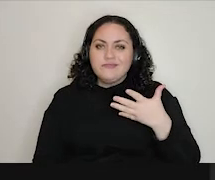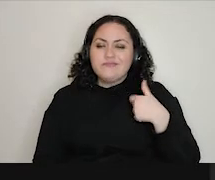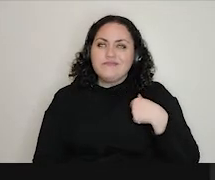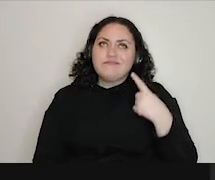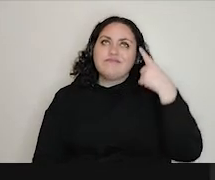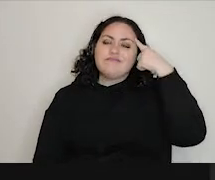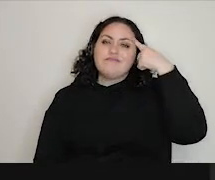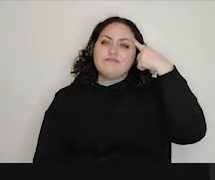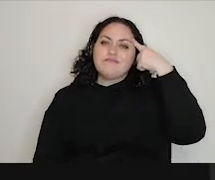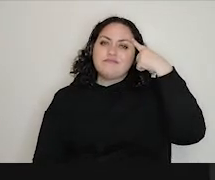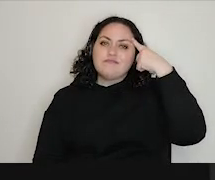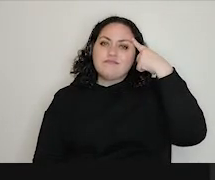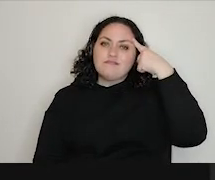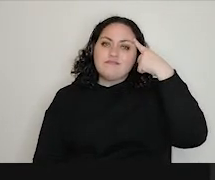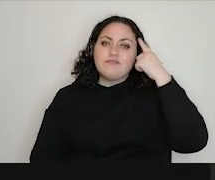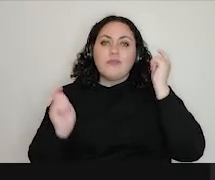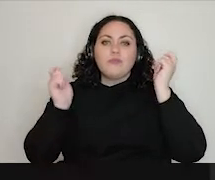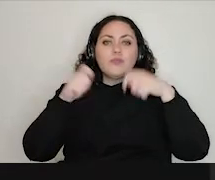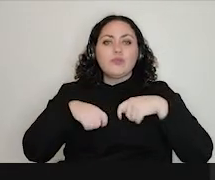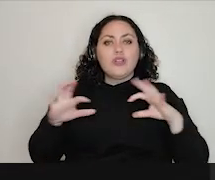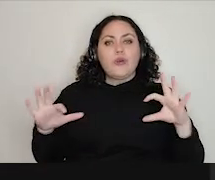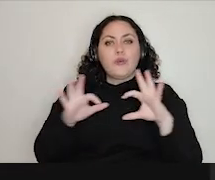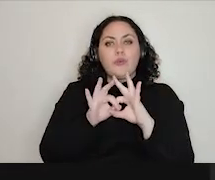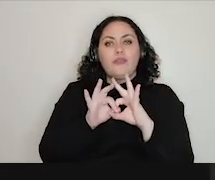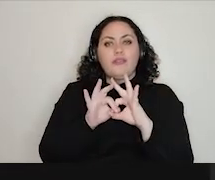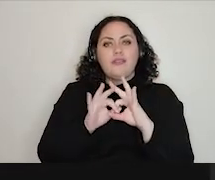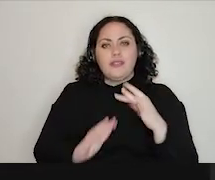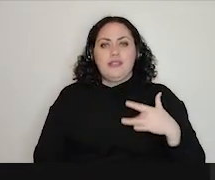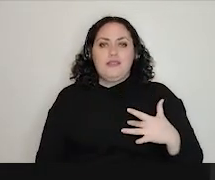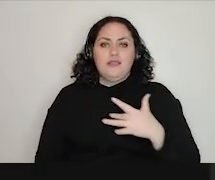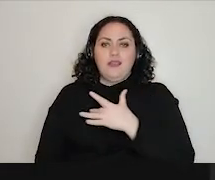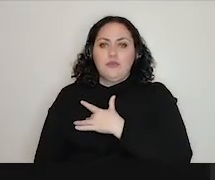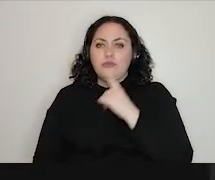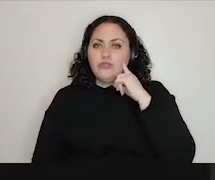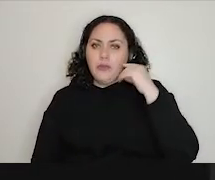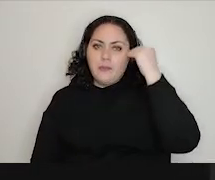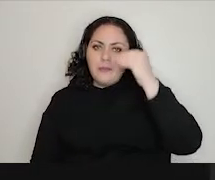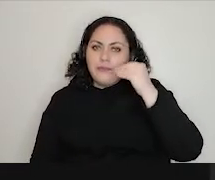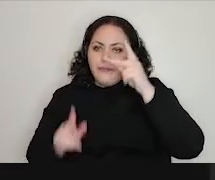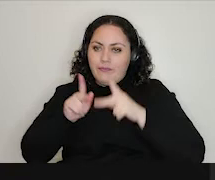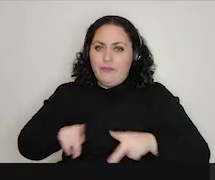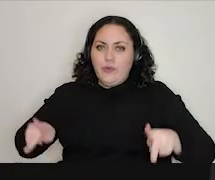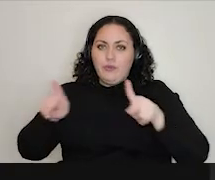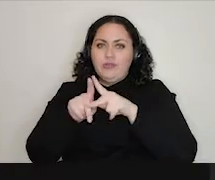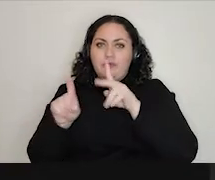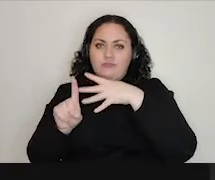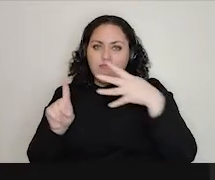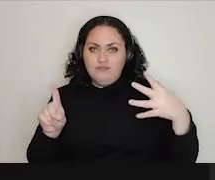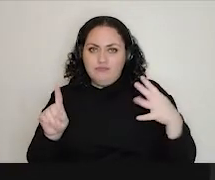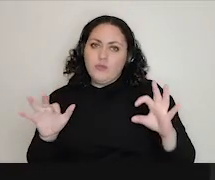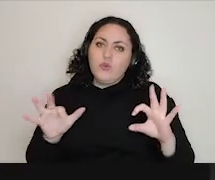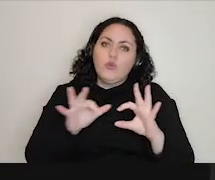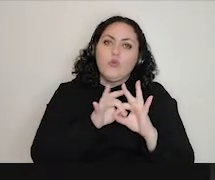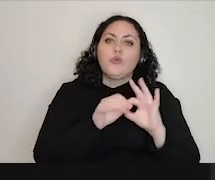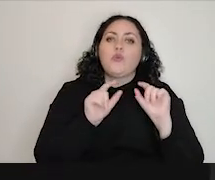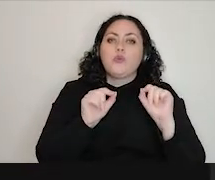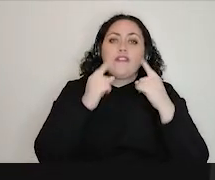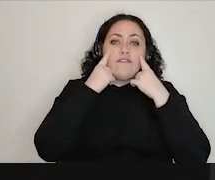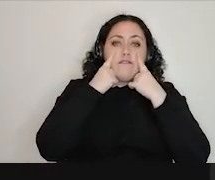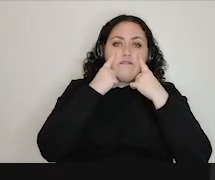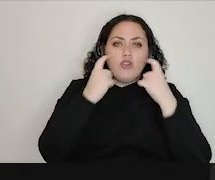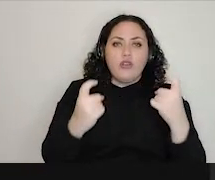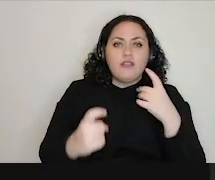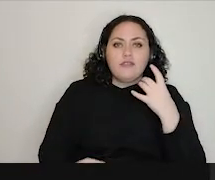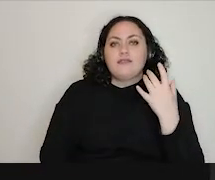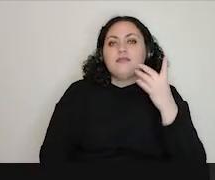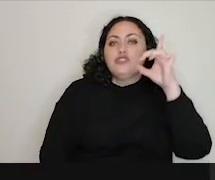me convidaram para essa fala, eu logo pensei em atrelar à saúde mental da população